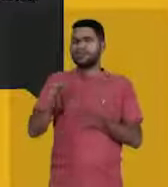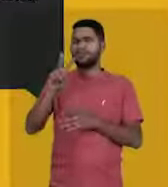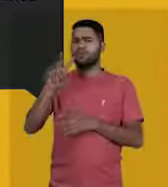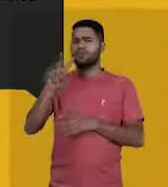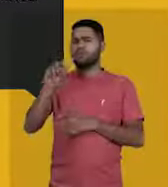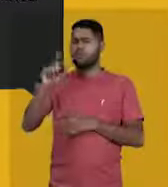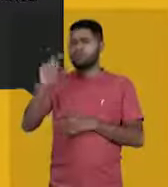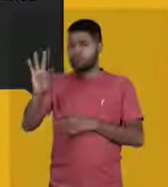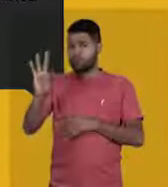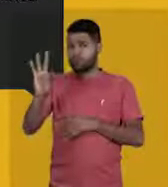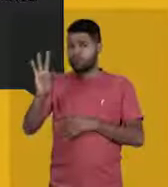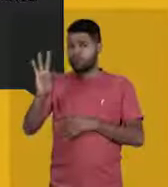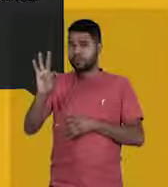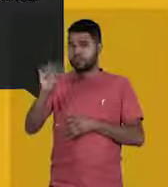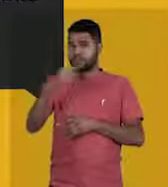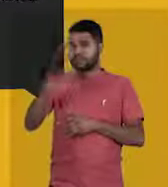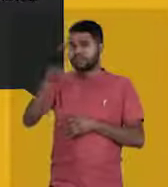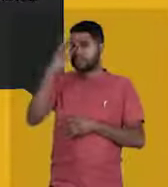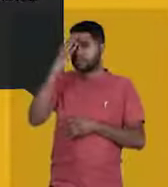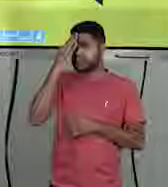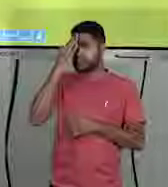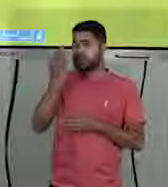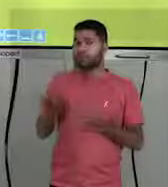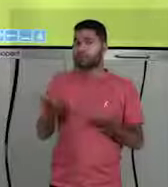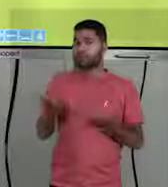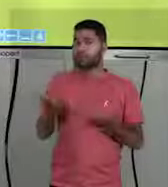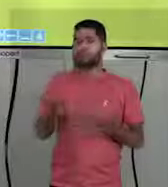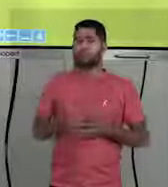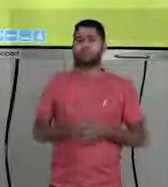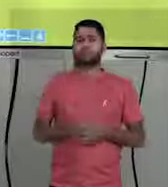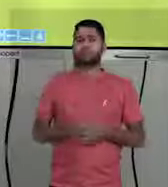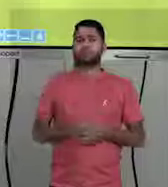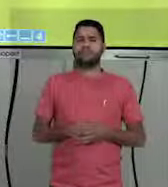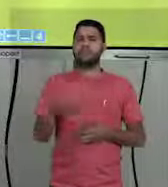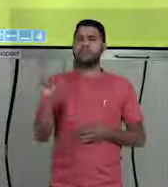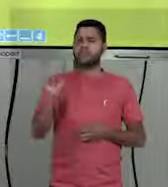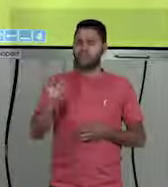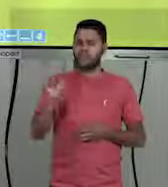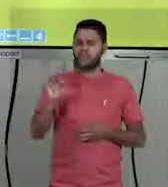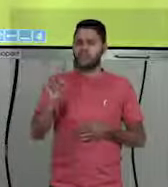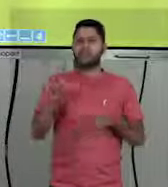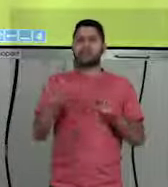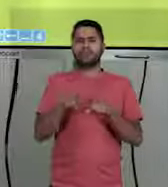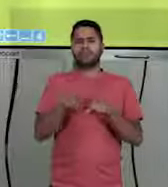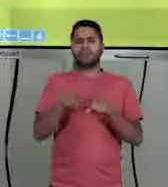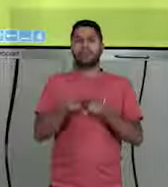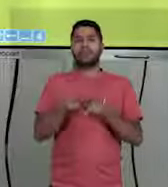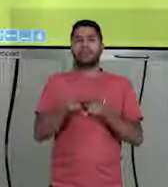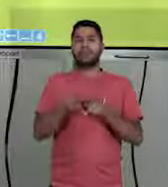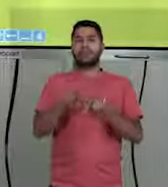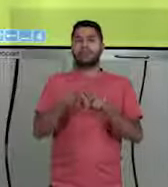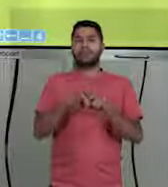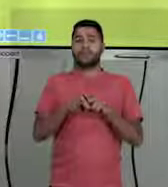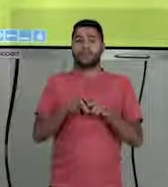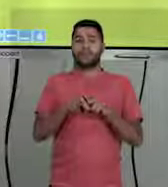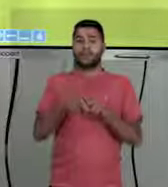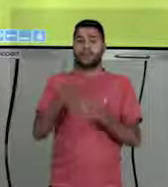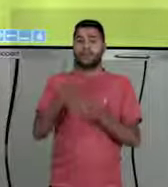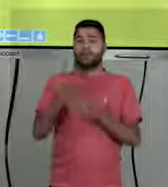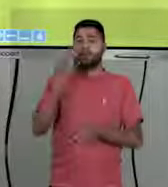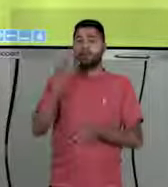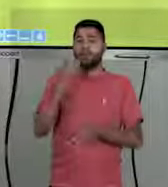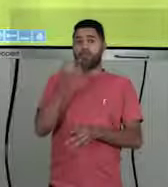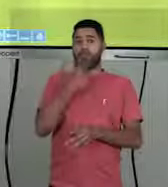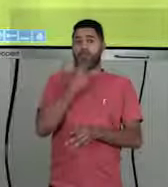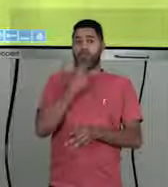que significa voltagem? Então, esse nome também é dado, né, graças a um grande físico, que